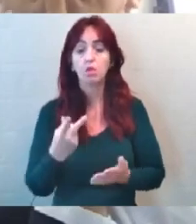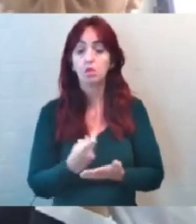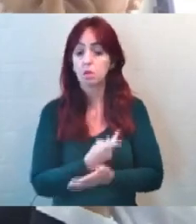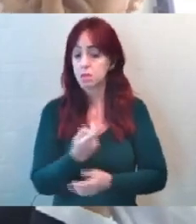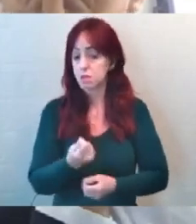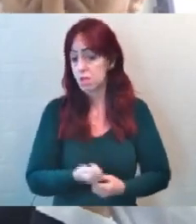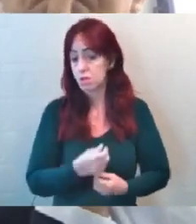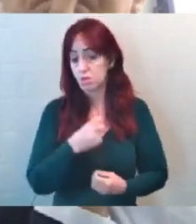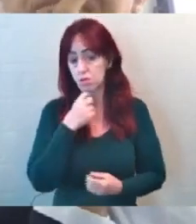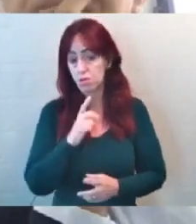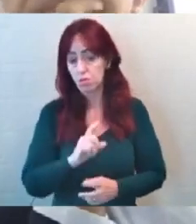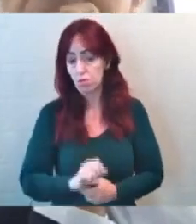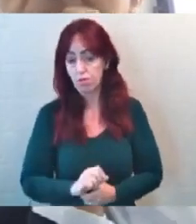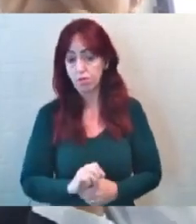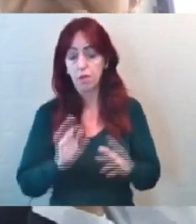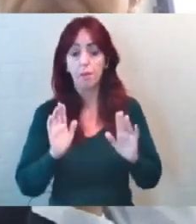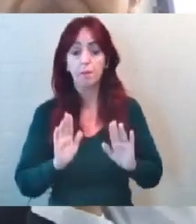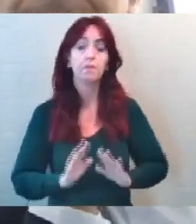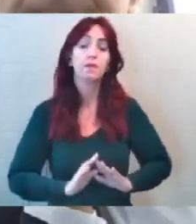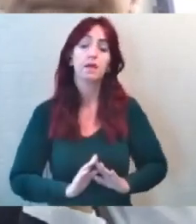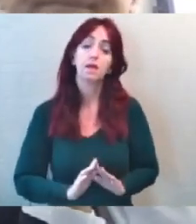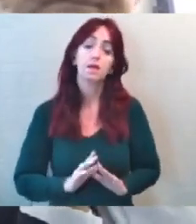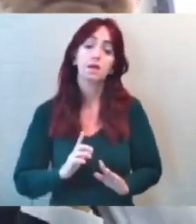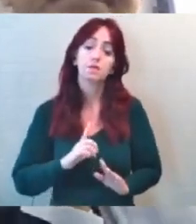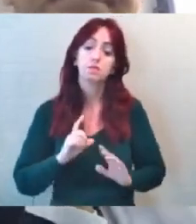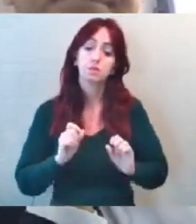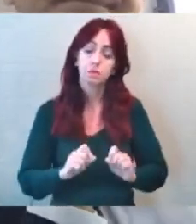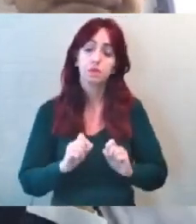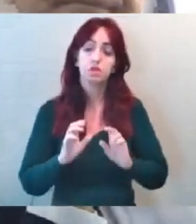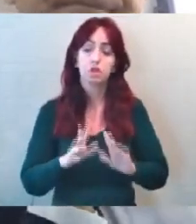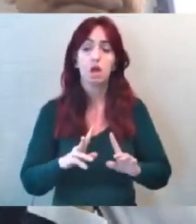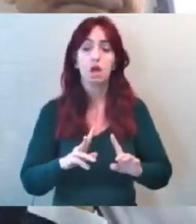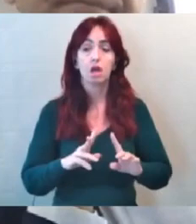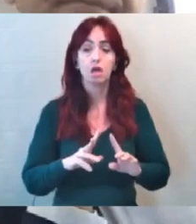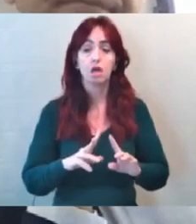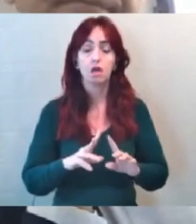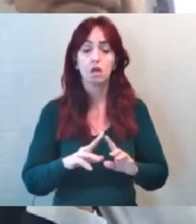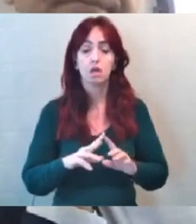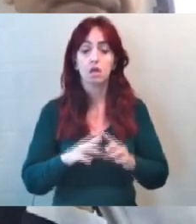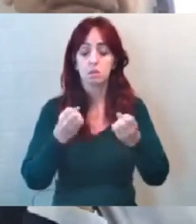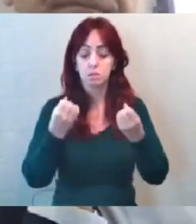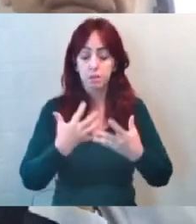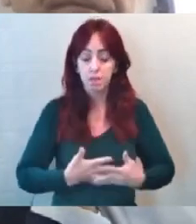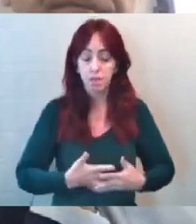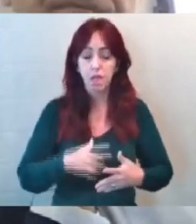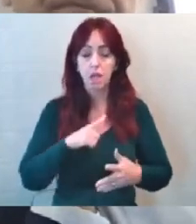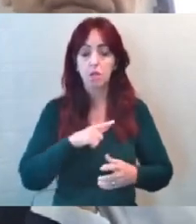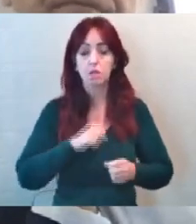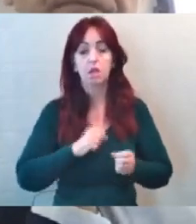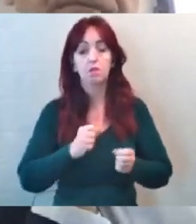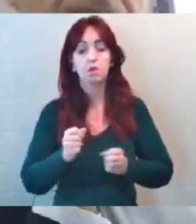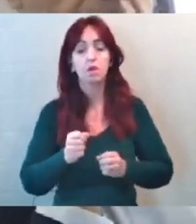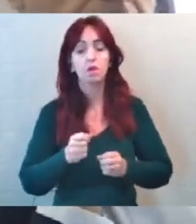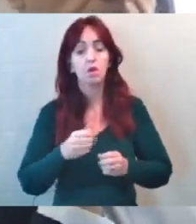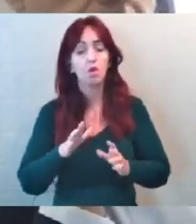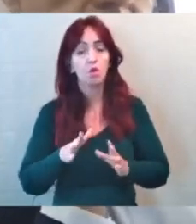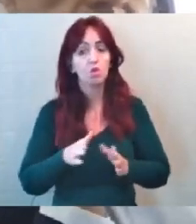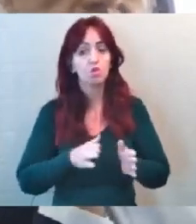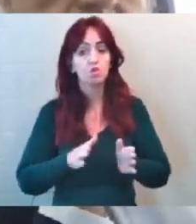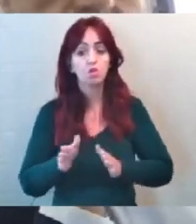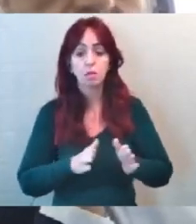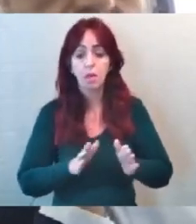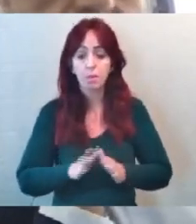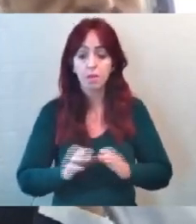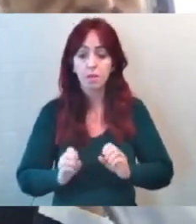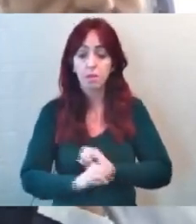tem dúvida. Mas uma vez feito isso, então, para que haja um direcionamento mais claro quanto ao questionamento fático que